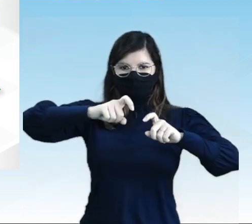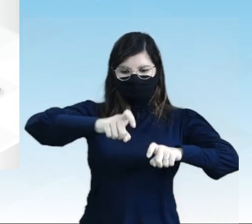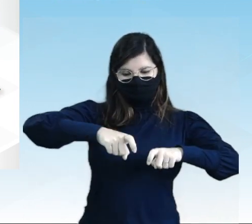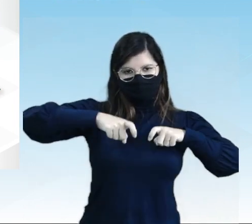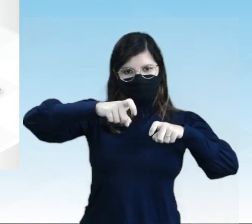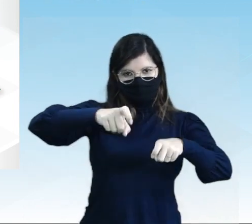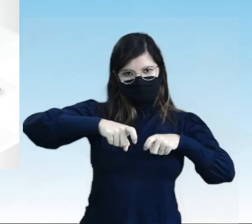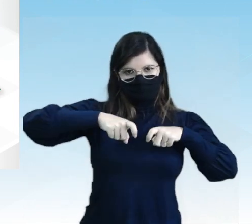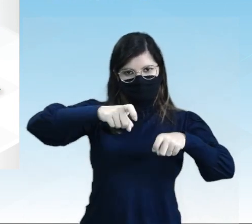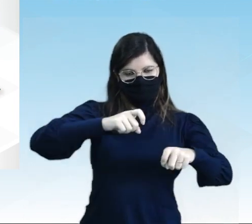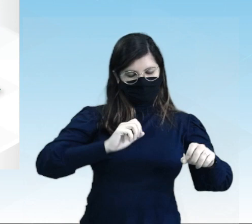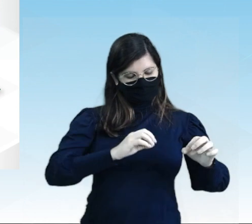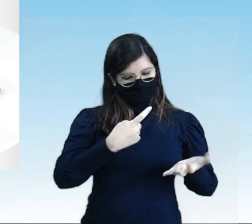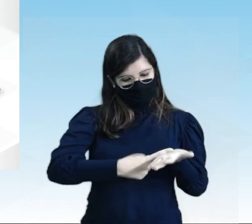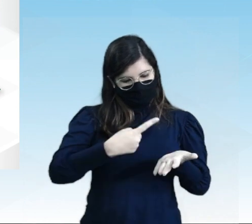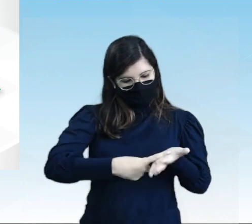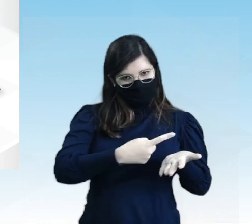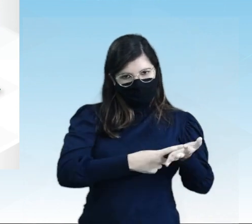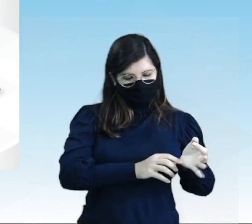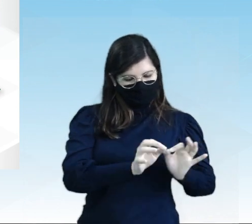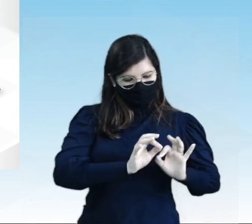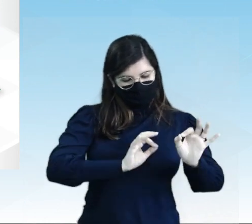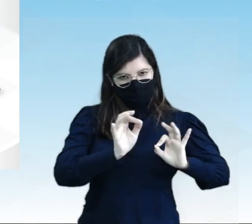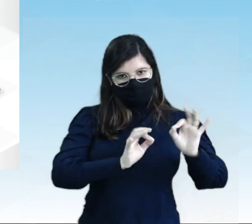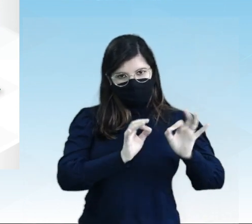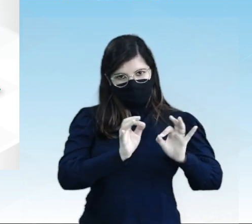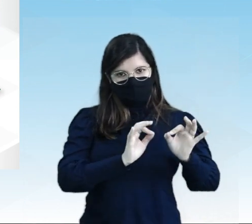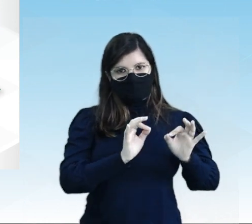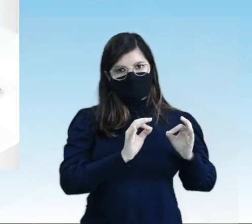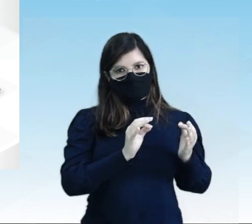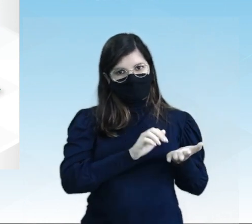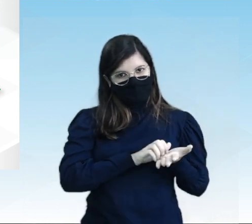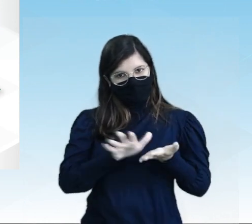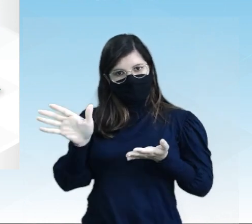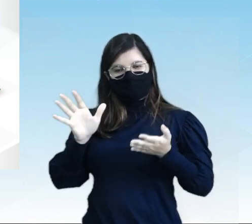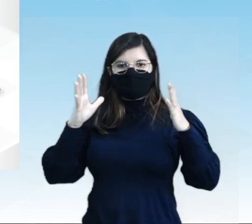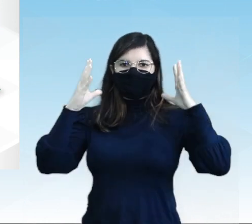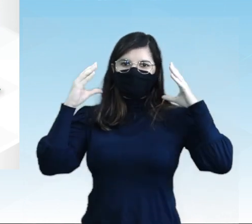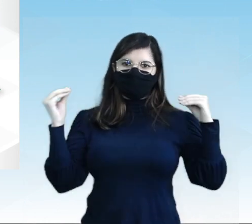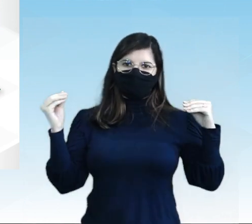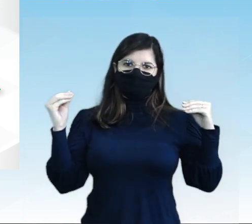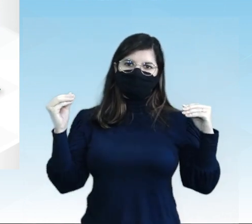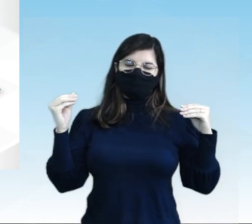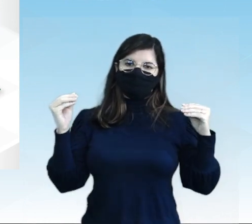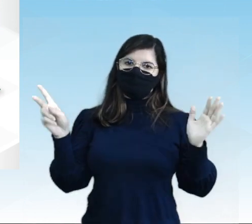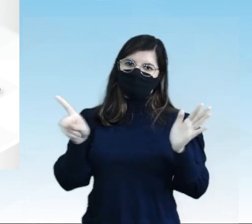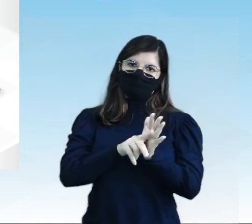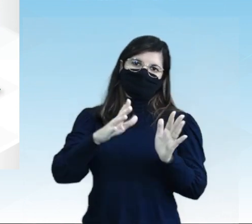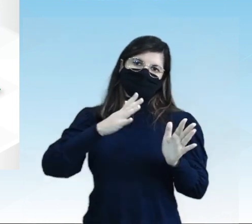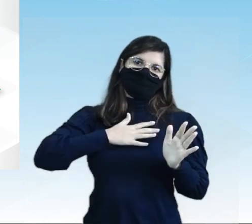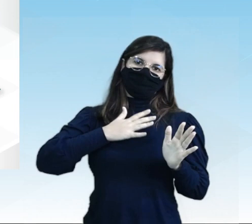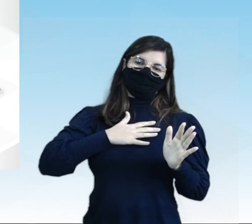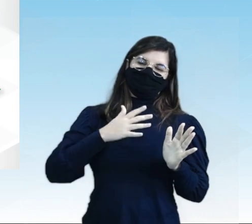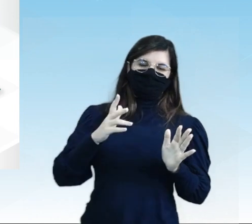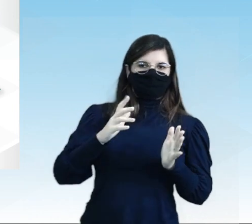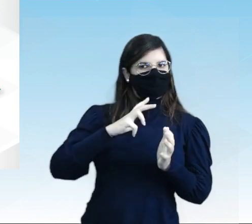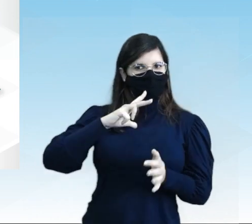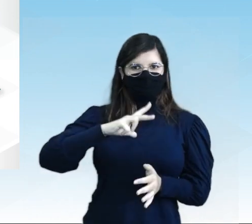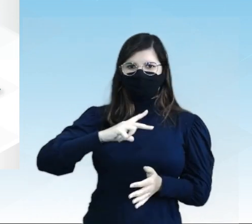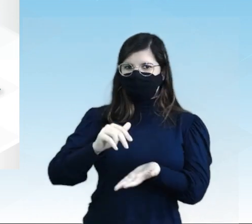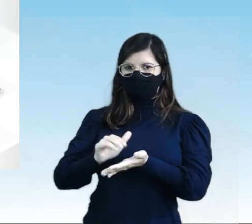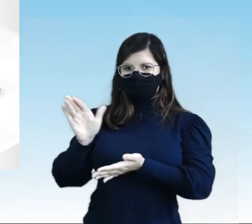vamos pegar e a gente simplesmente bota para correr os holandeses a gente fica hashtag partiu Portugal